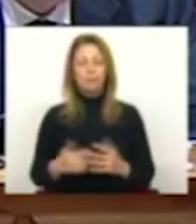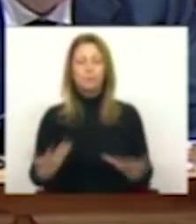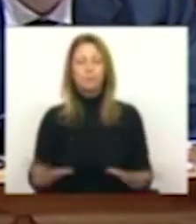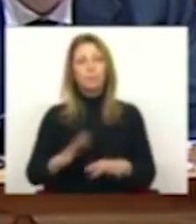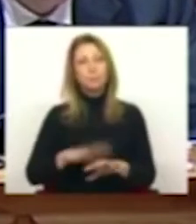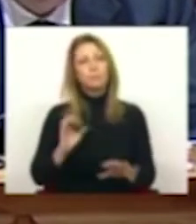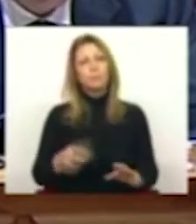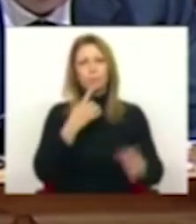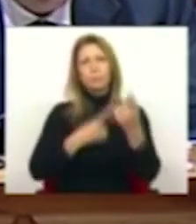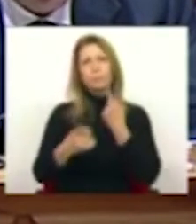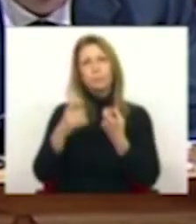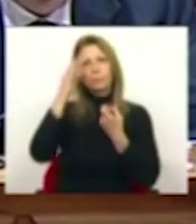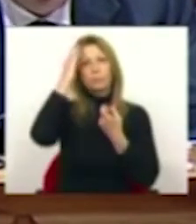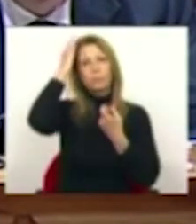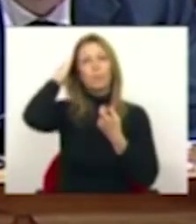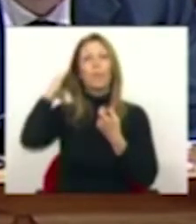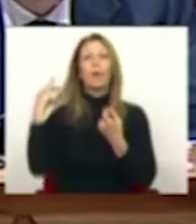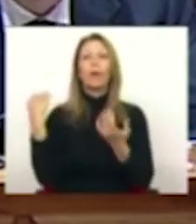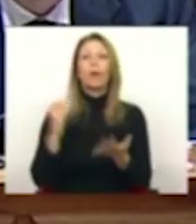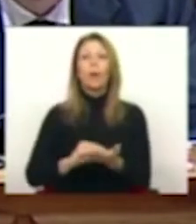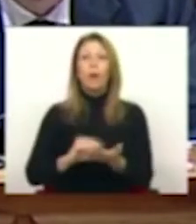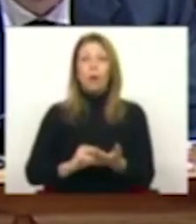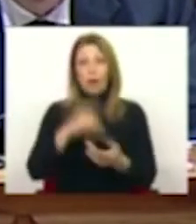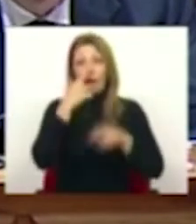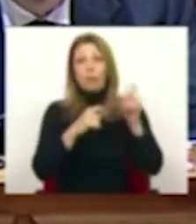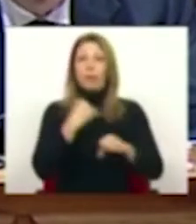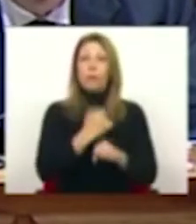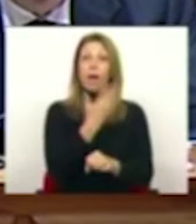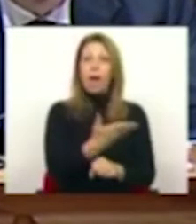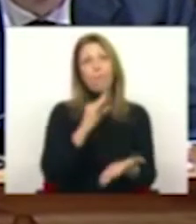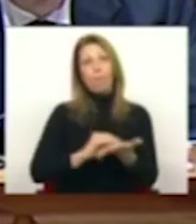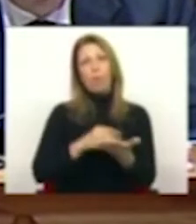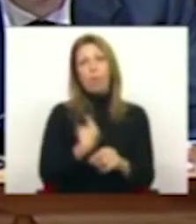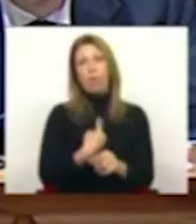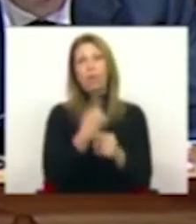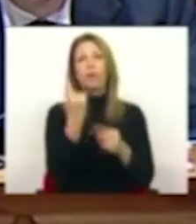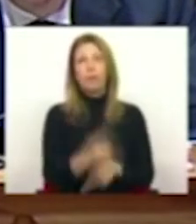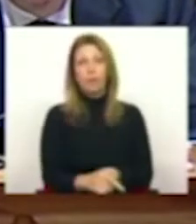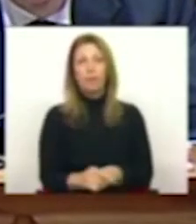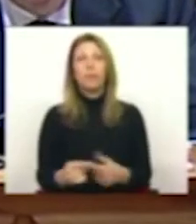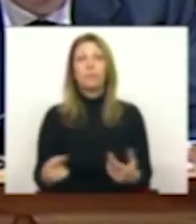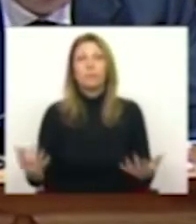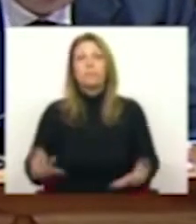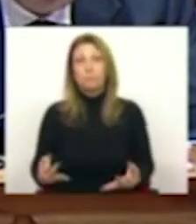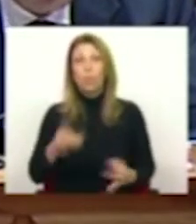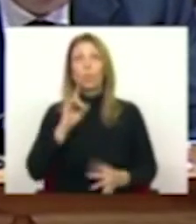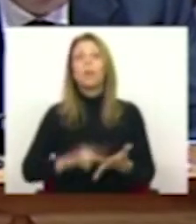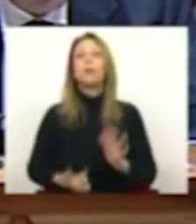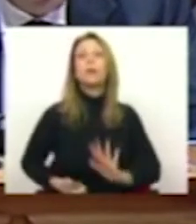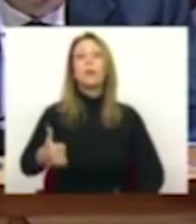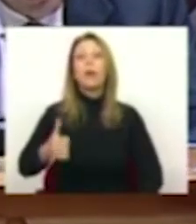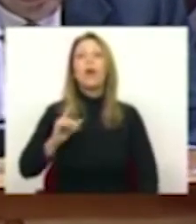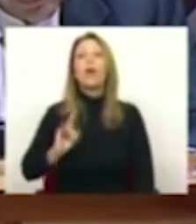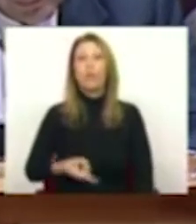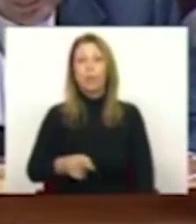questão da pobreza no trabalho, há algo que é absolutamente central.